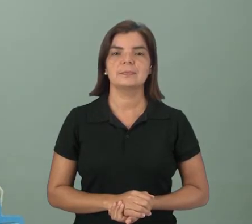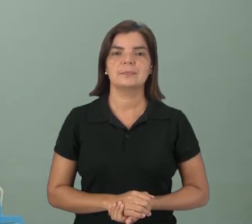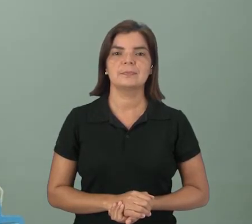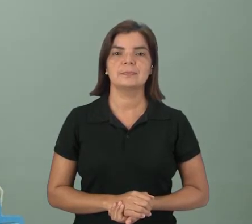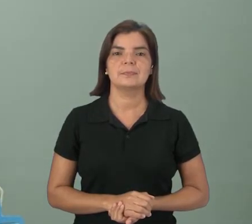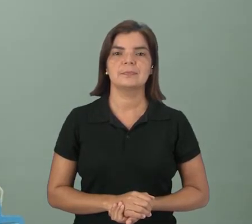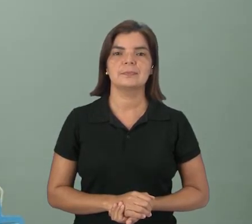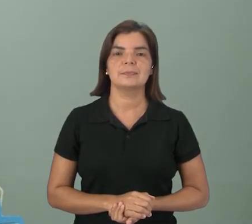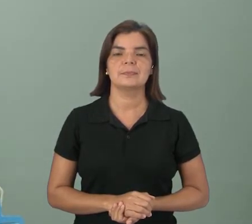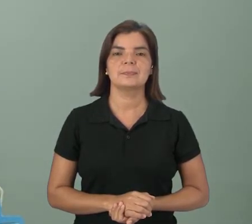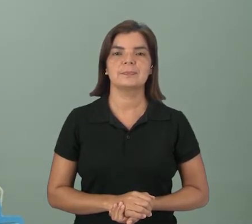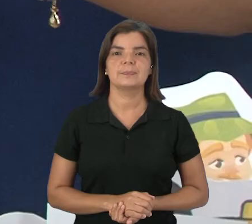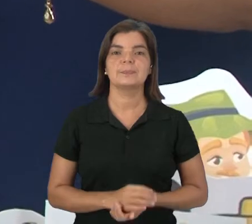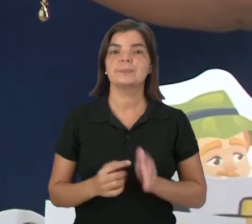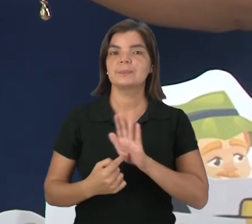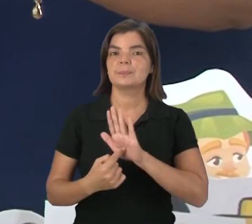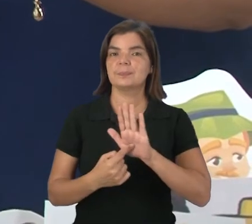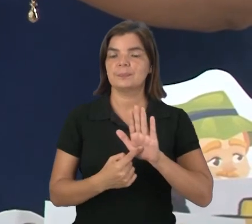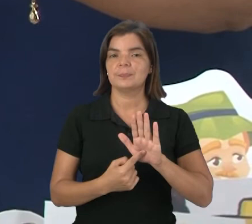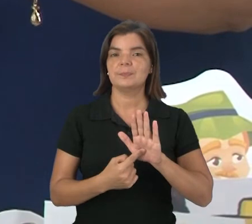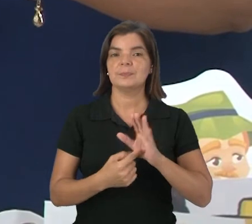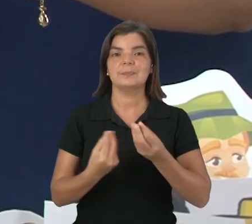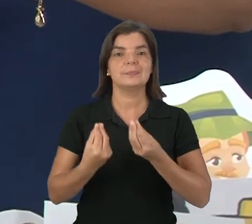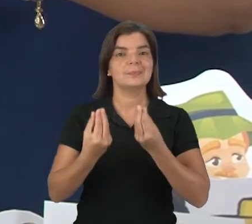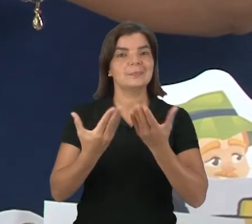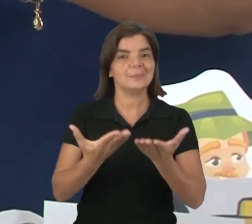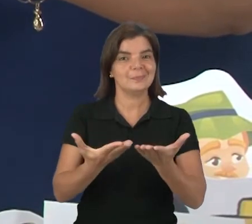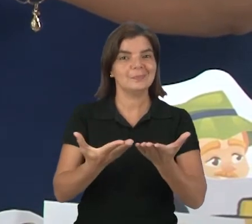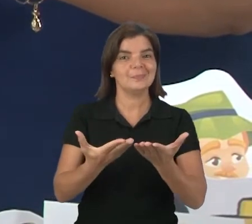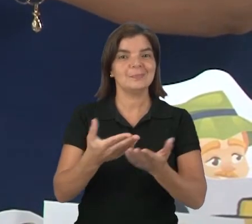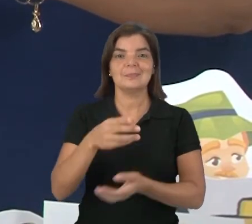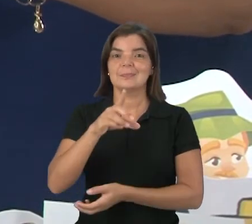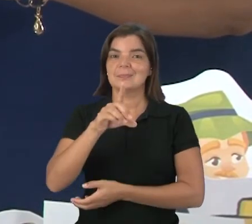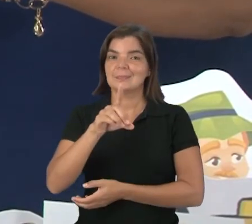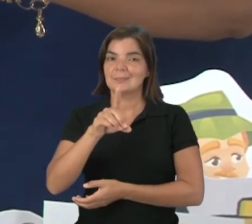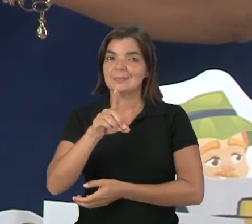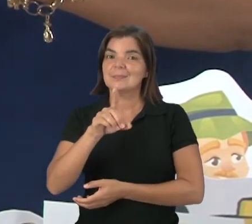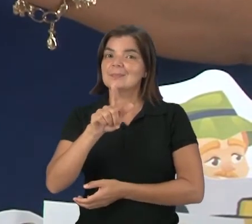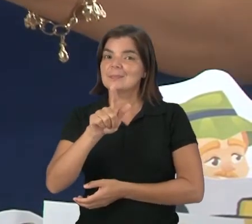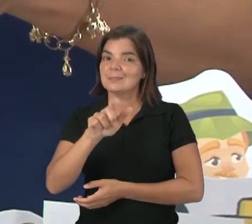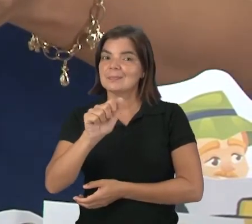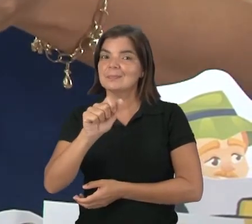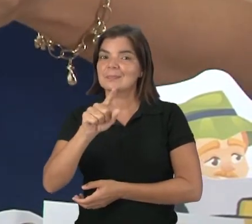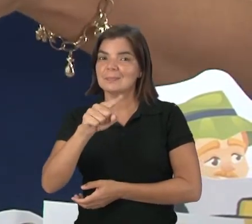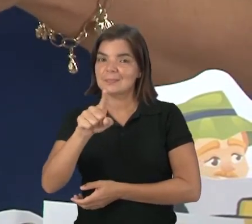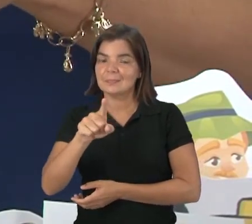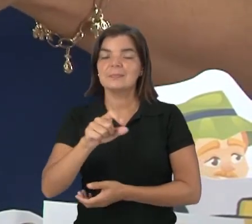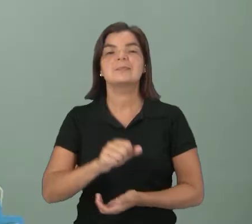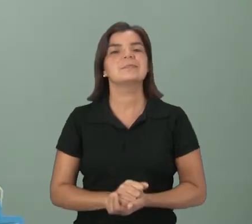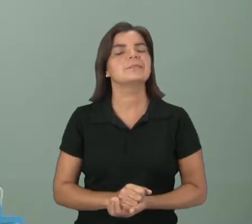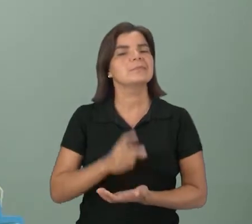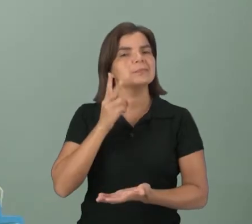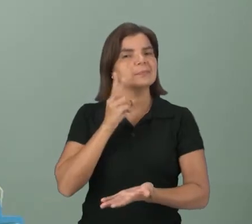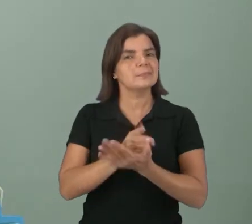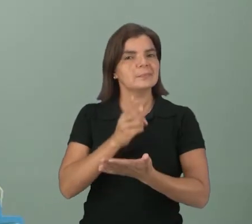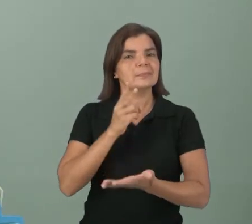e esse aqui olha é um entregador de gás entregador